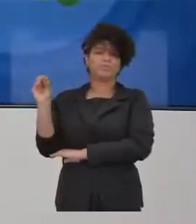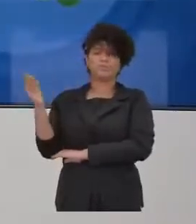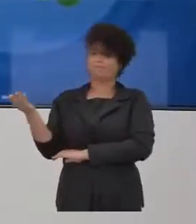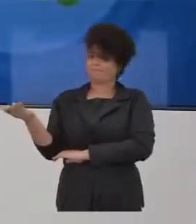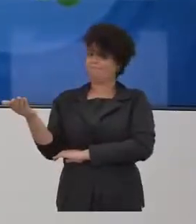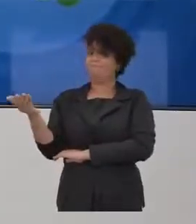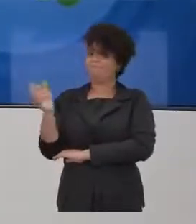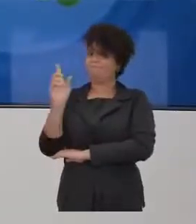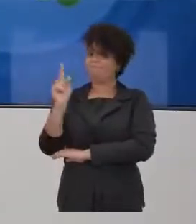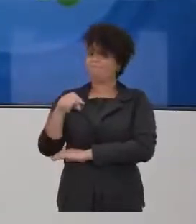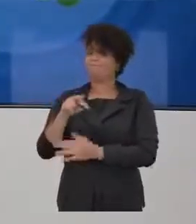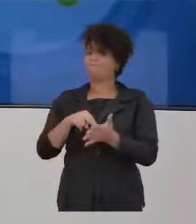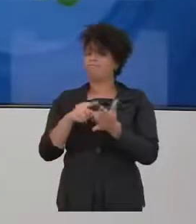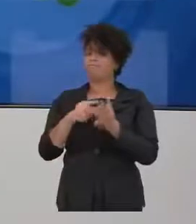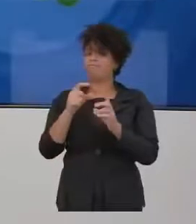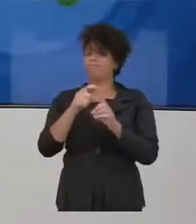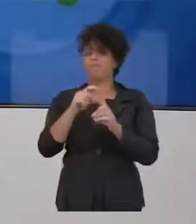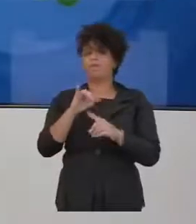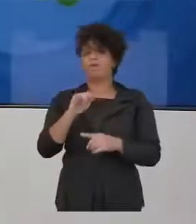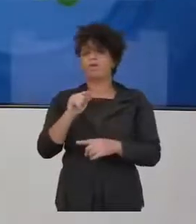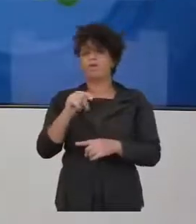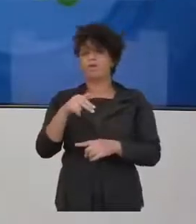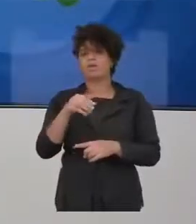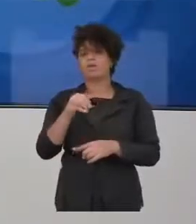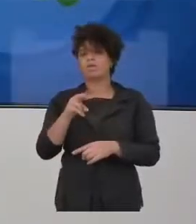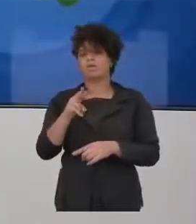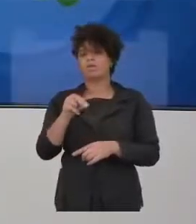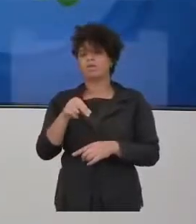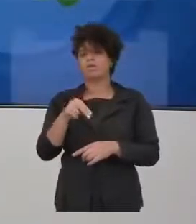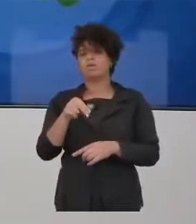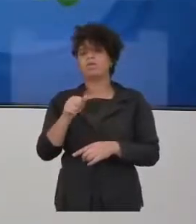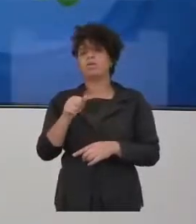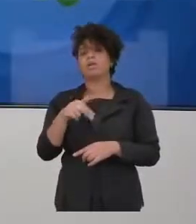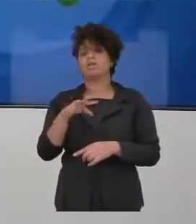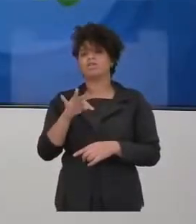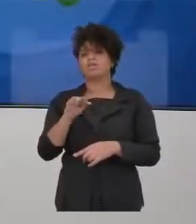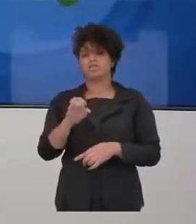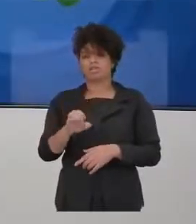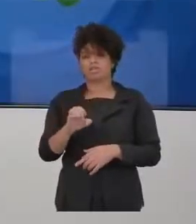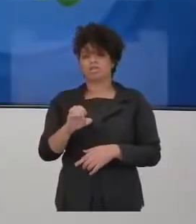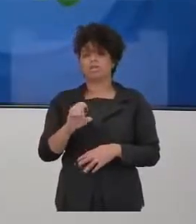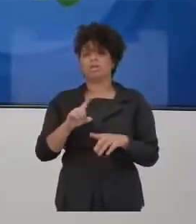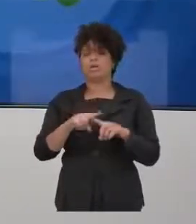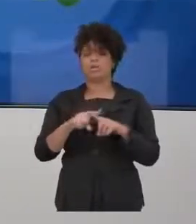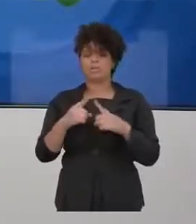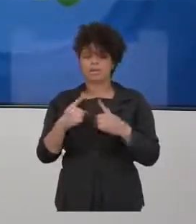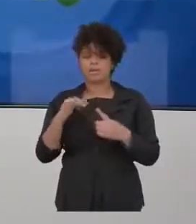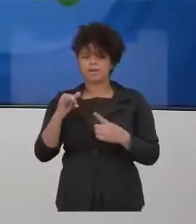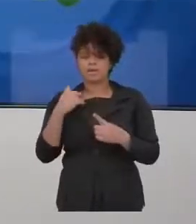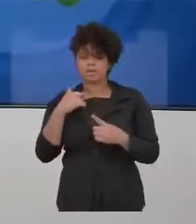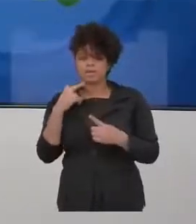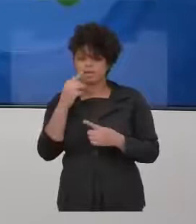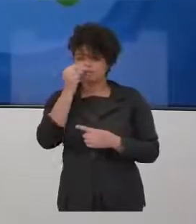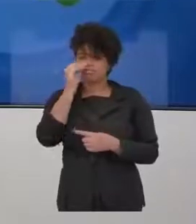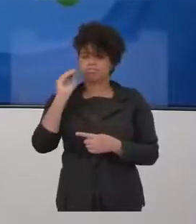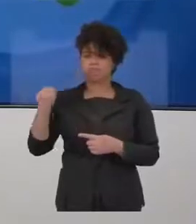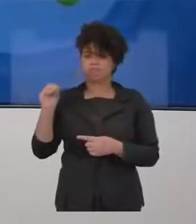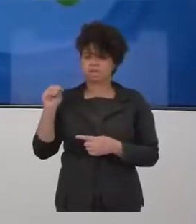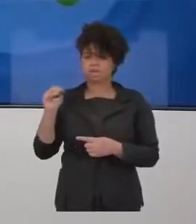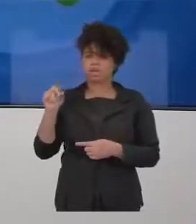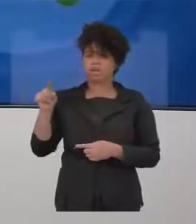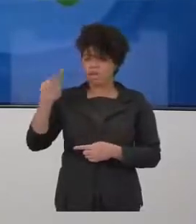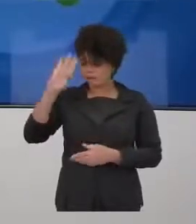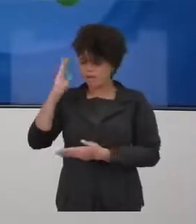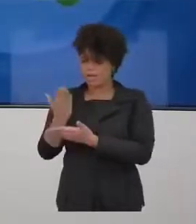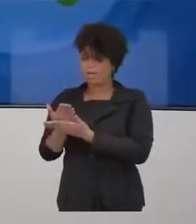ignorando. Ou seja, eu não consigo ignorar aquilo que vai contra as minhas convicções. Então eu faço o quê?